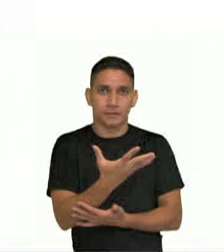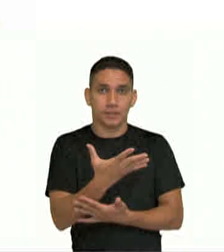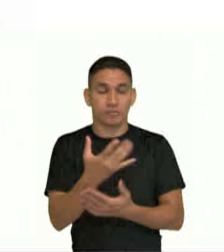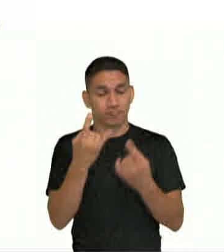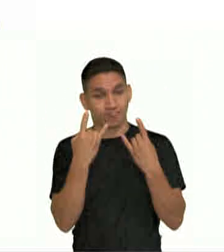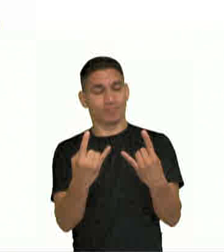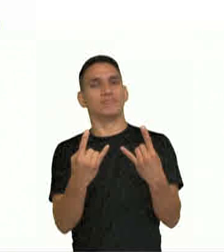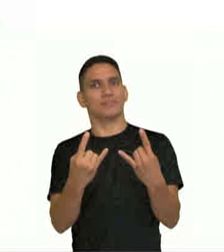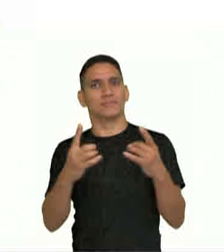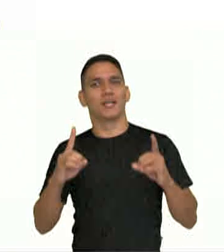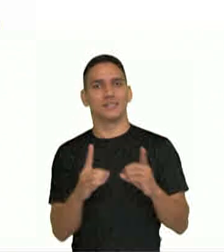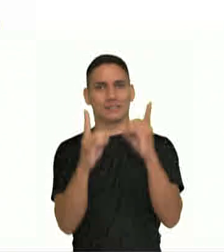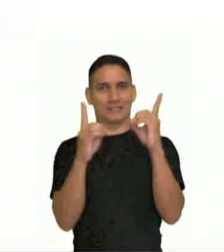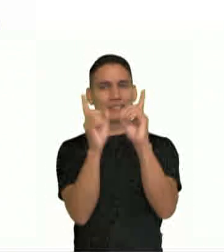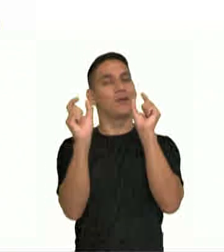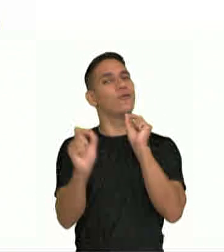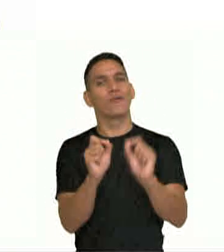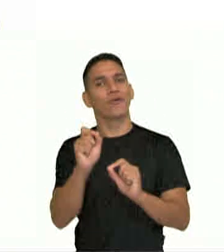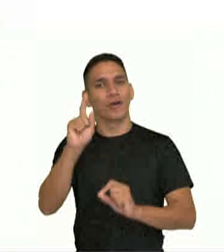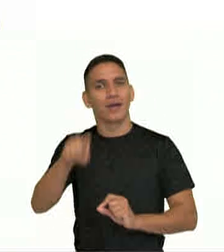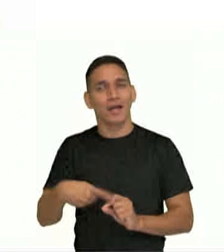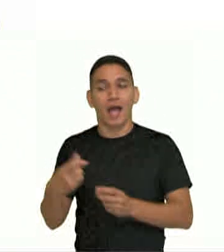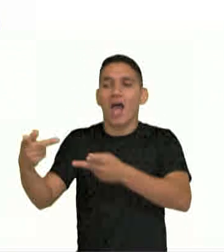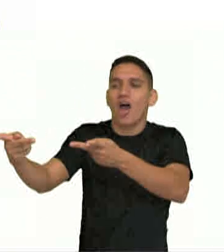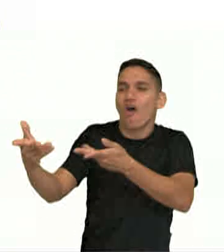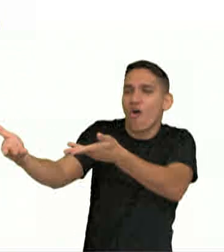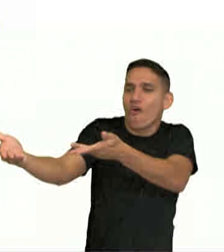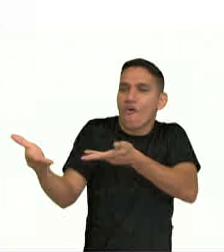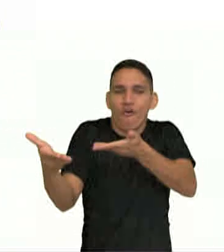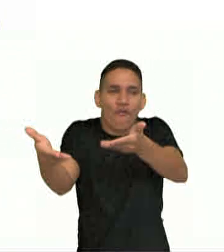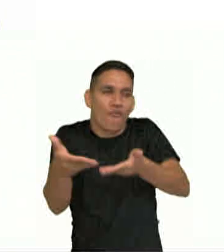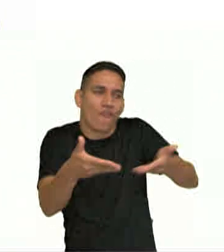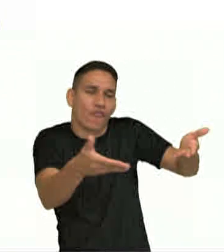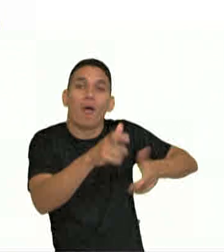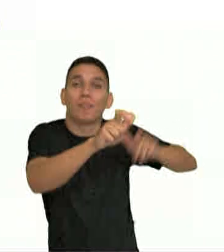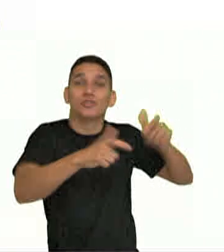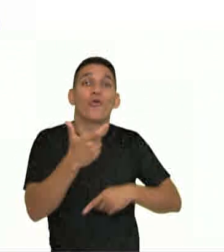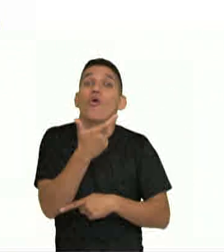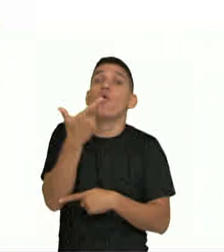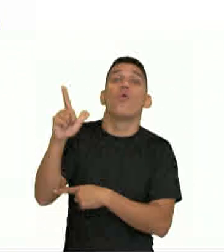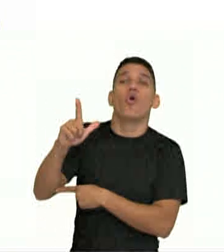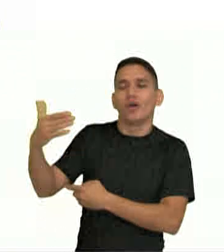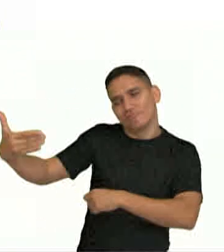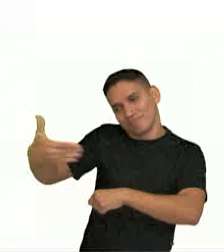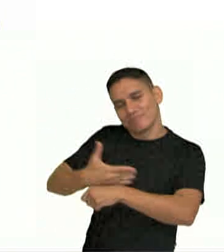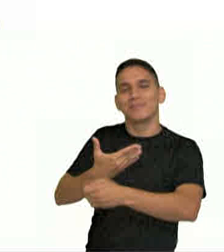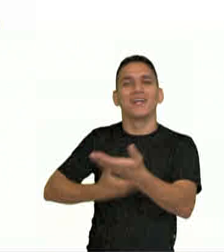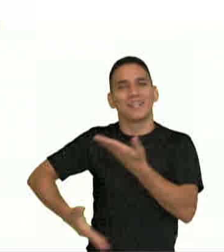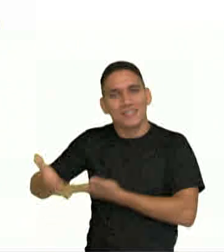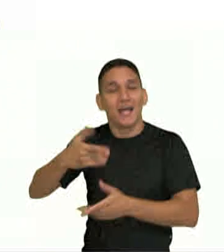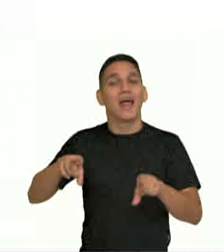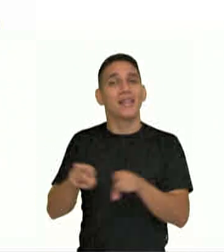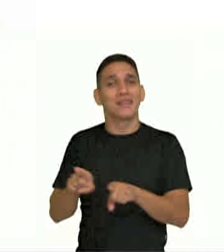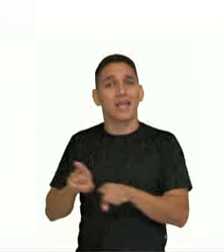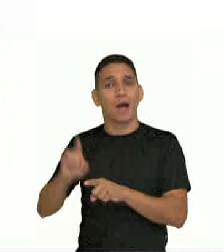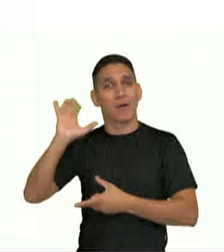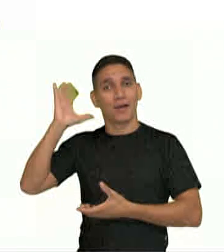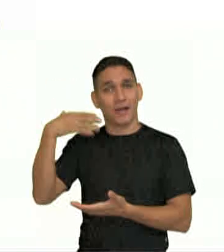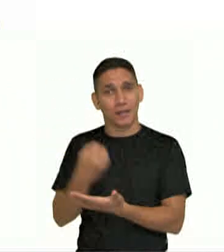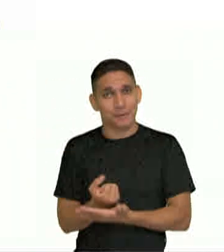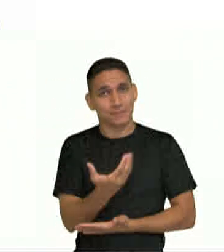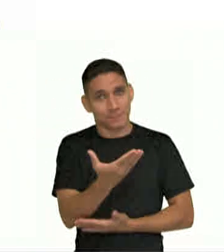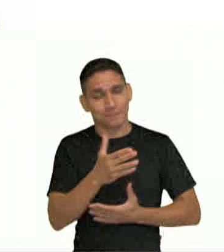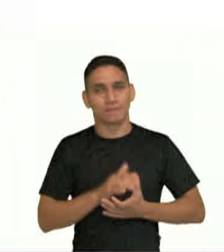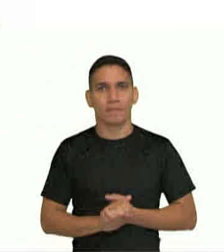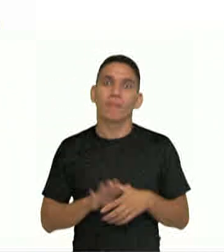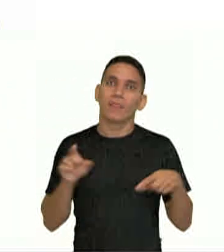mais dinâmico e atrativo é convidando outras pessoas para participar das gravações. Nesse